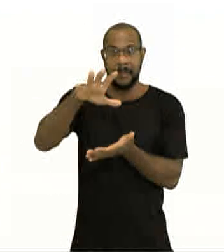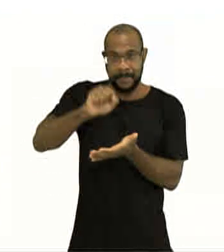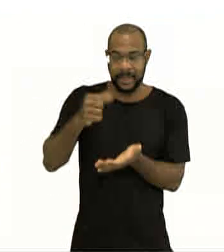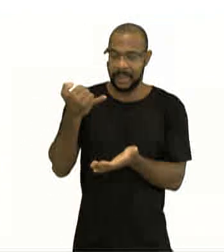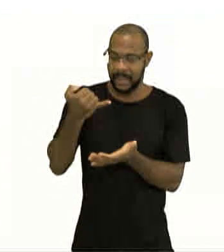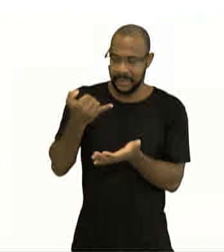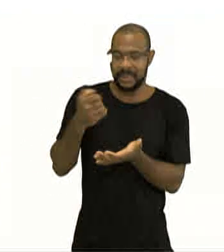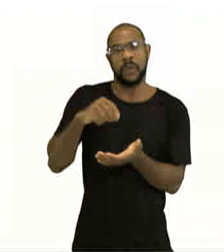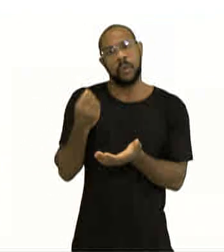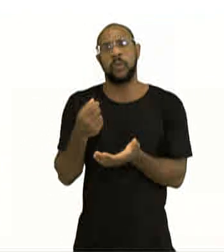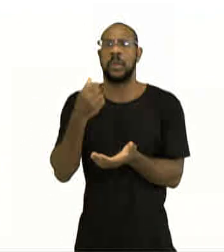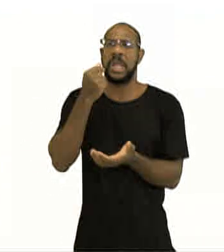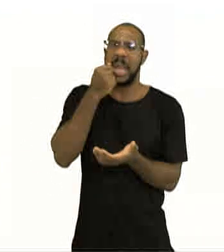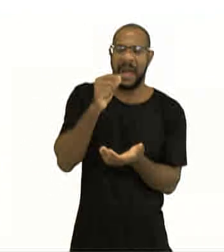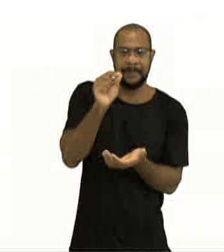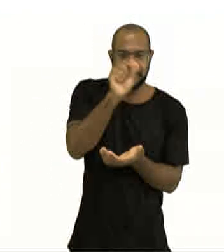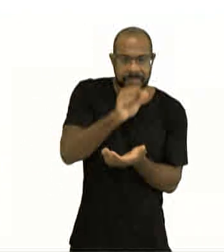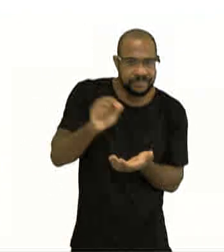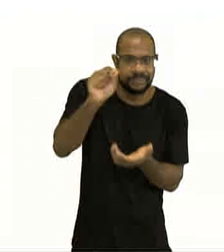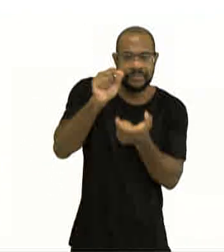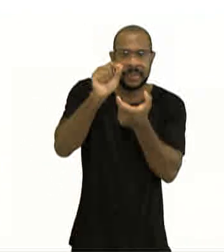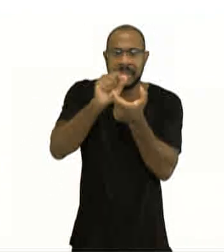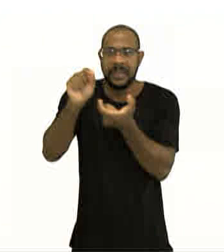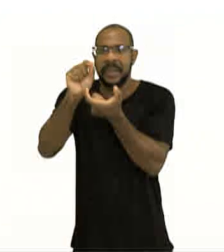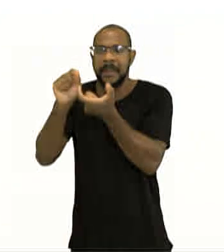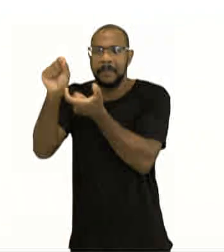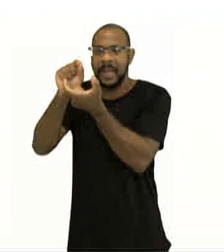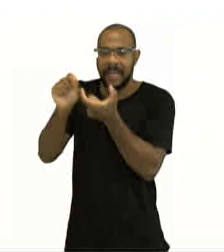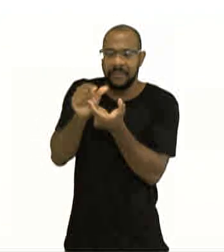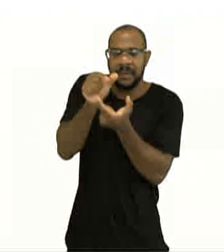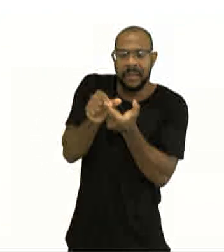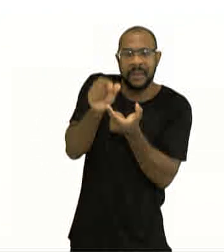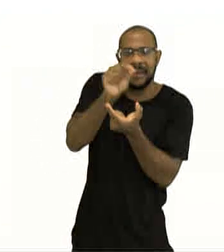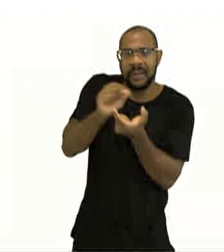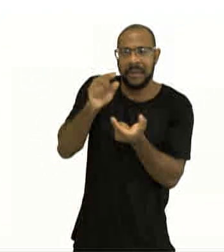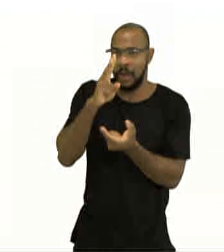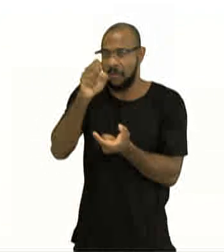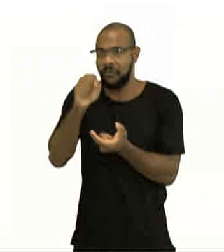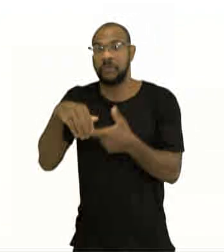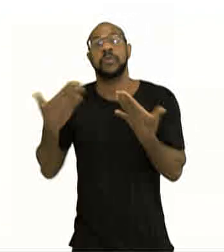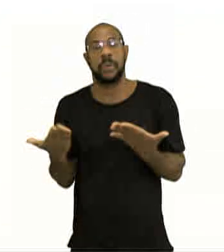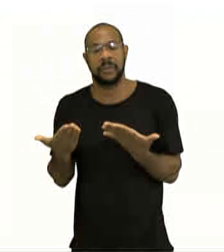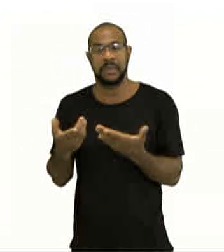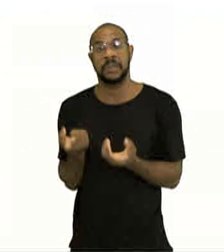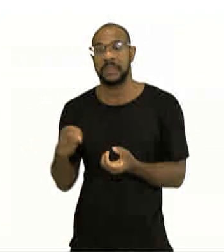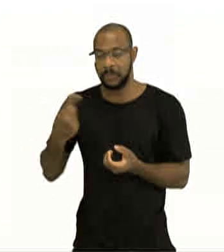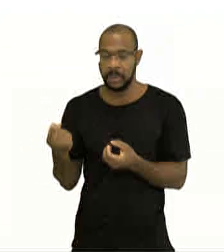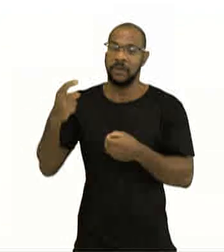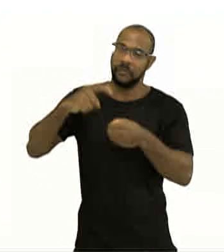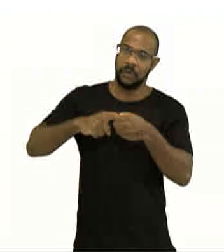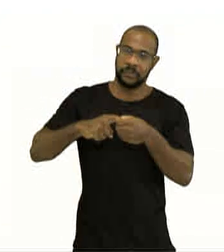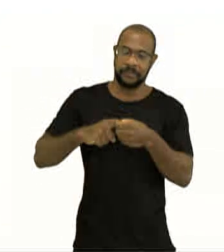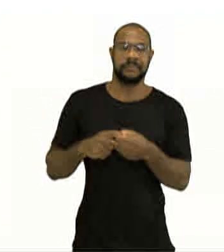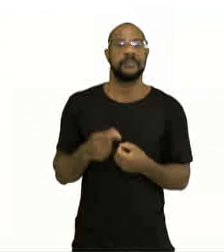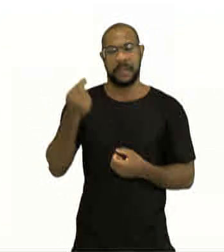caneta marca-texto, seu lápis colorido e manda ver. Eu volto em instantes para a gente conferir.